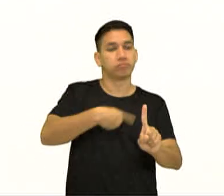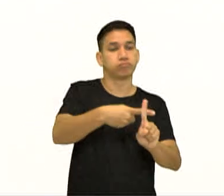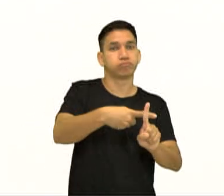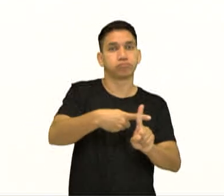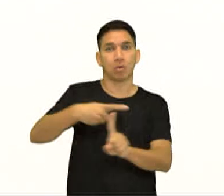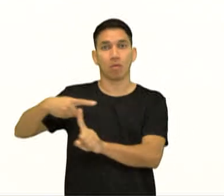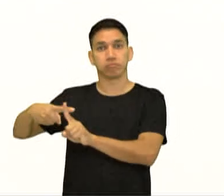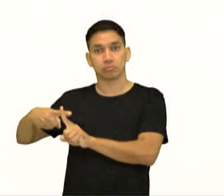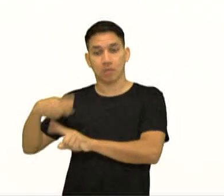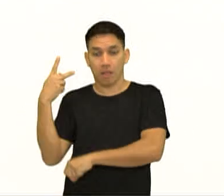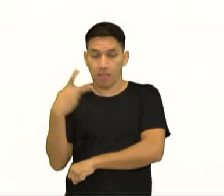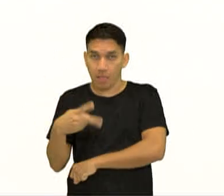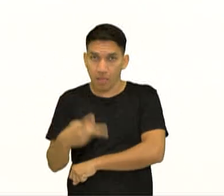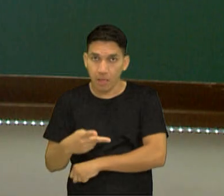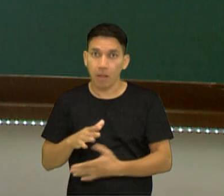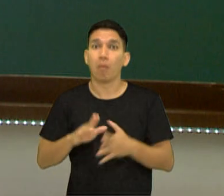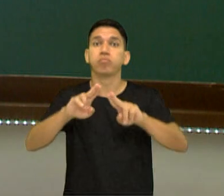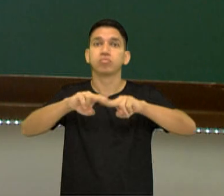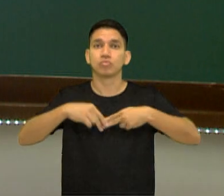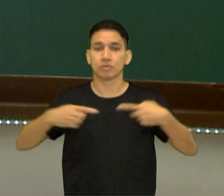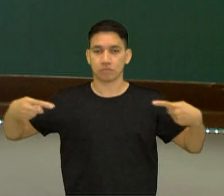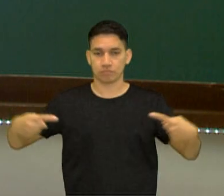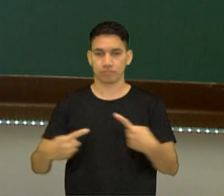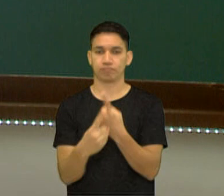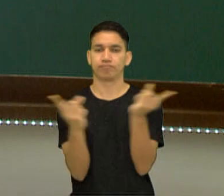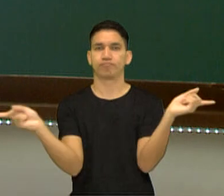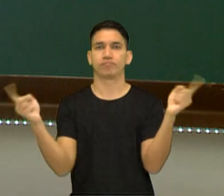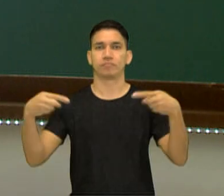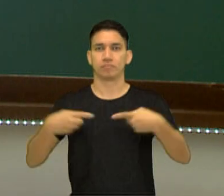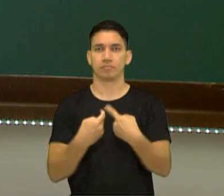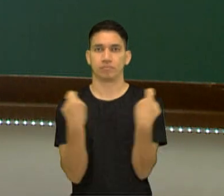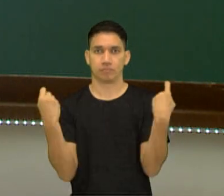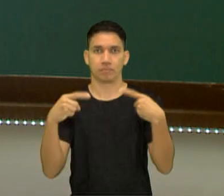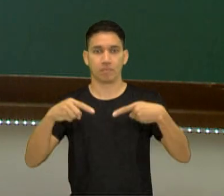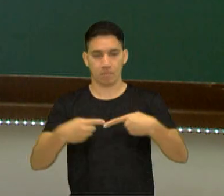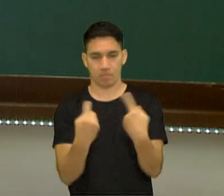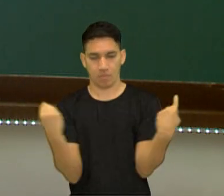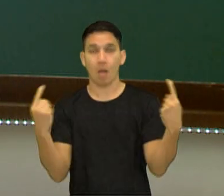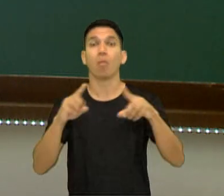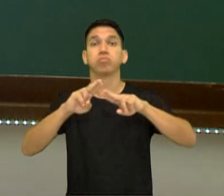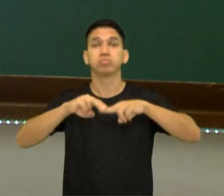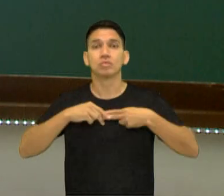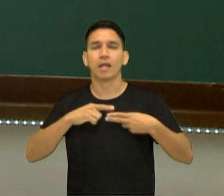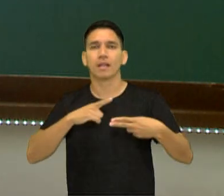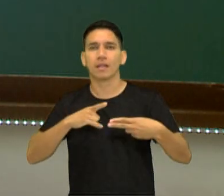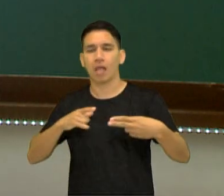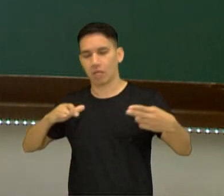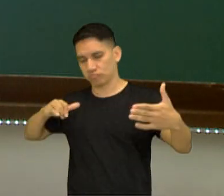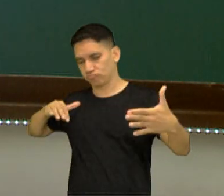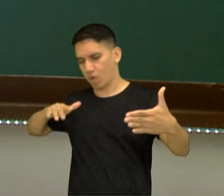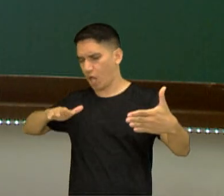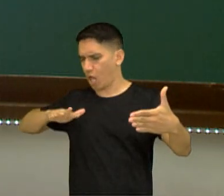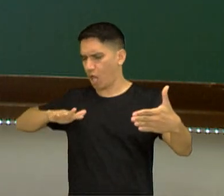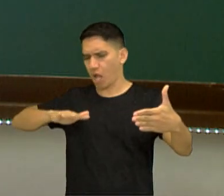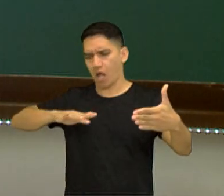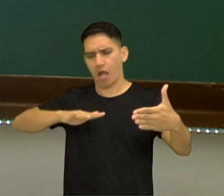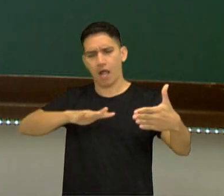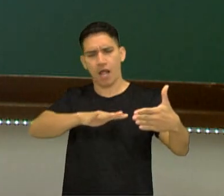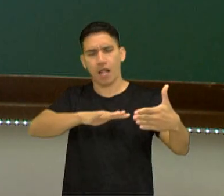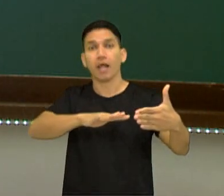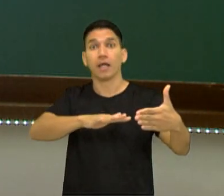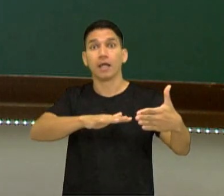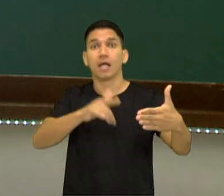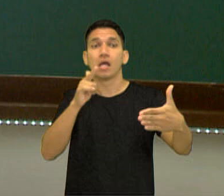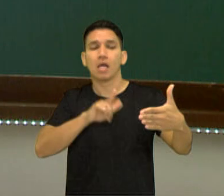positiva, sendo assim repelidas. Então, aquelas que atravessaram e tomaram um rumo diferente do que ir reto,